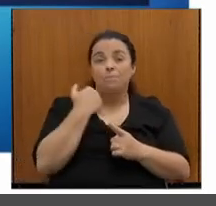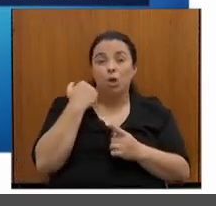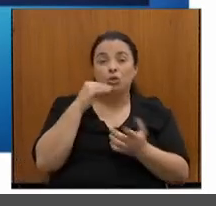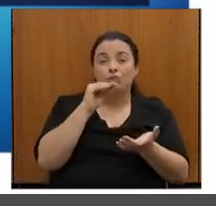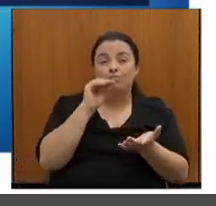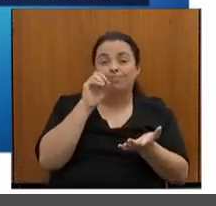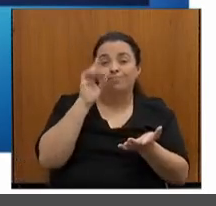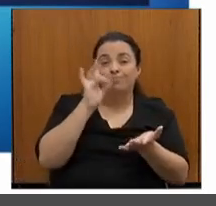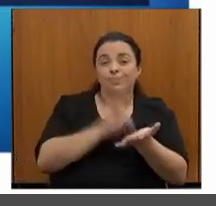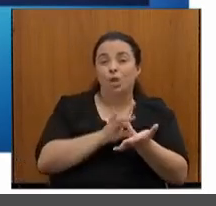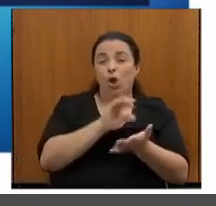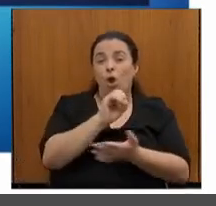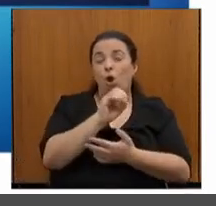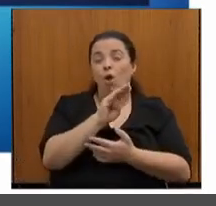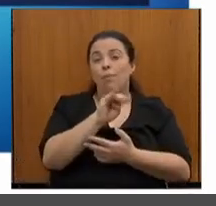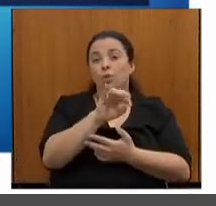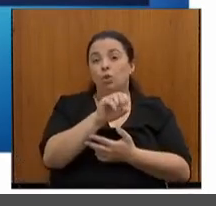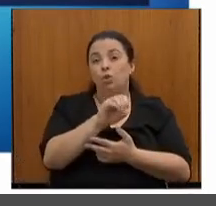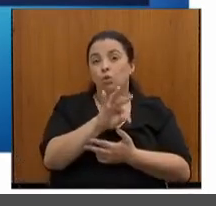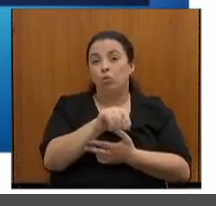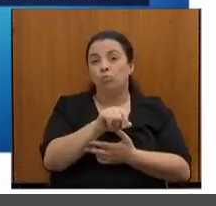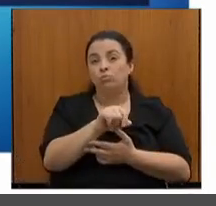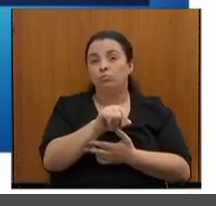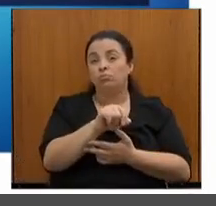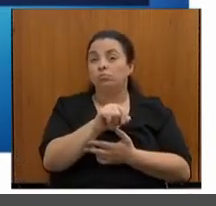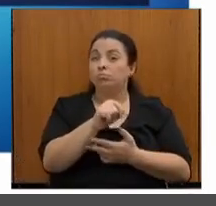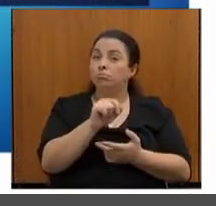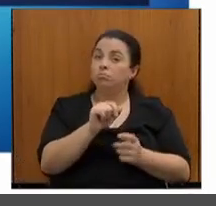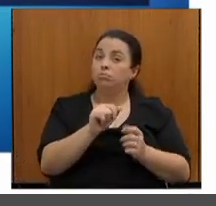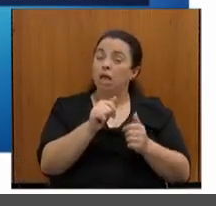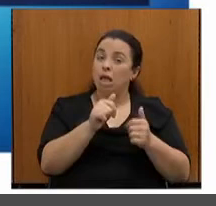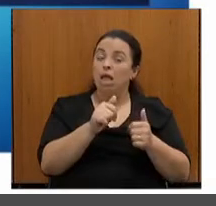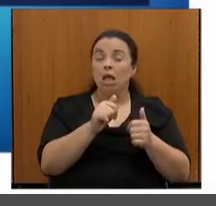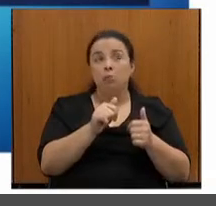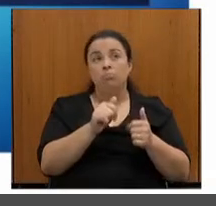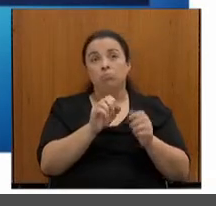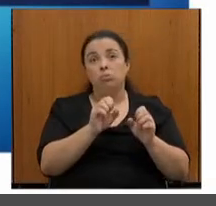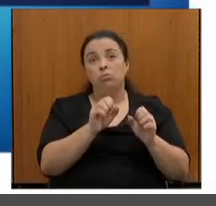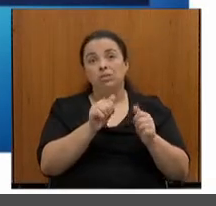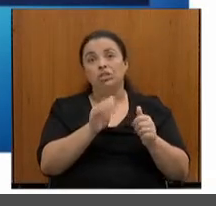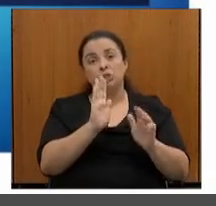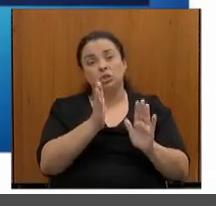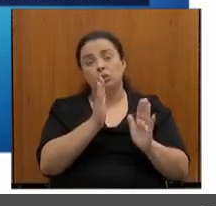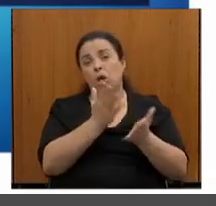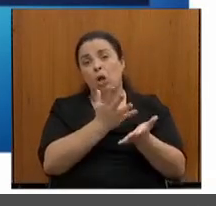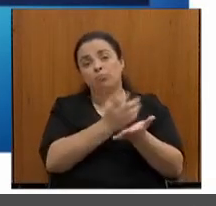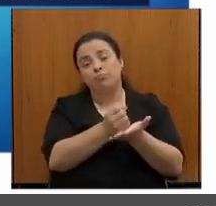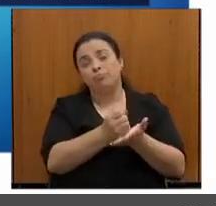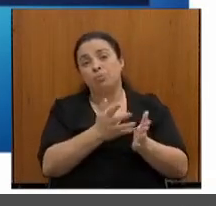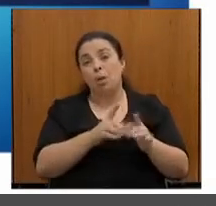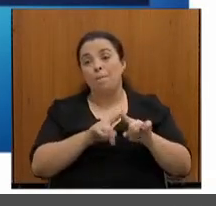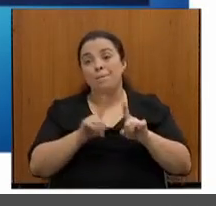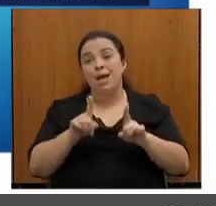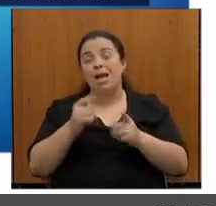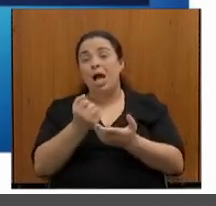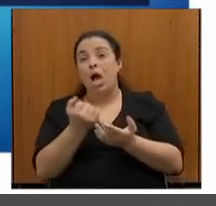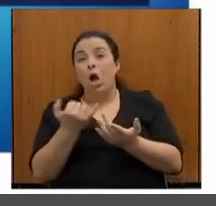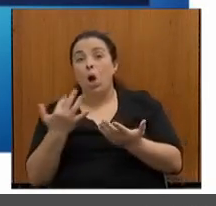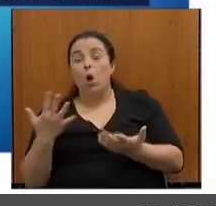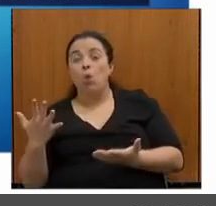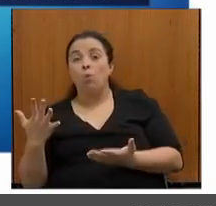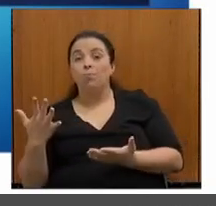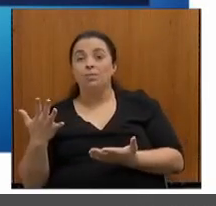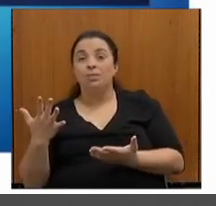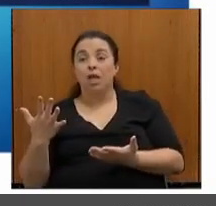vezes sobreviventes sequelados, incapacitados para manter aquele trabalho árduo que é de trabalhar, de cuidar, de zelar de uma